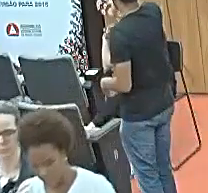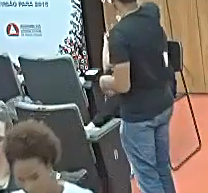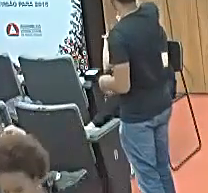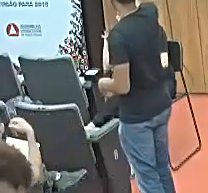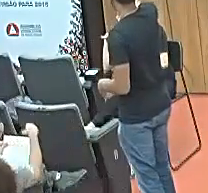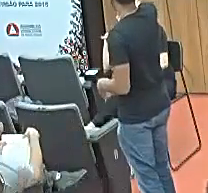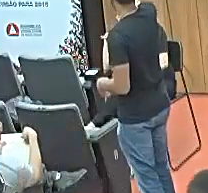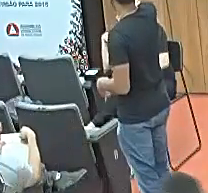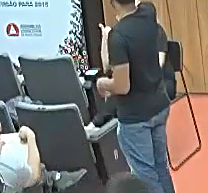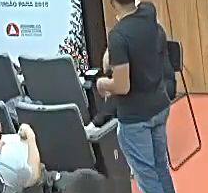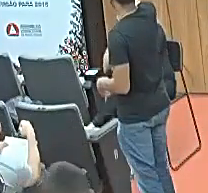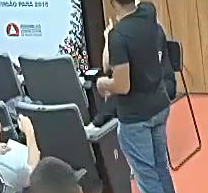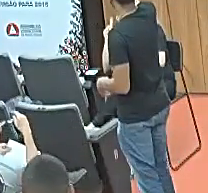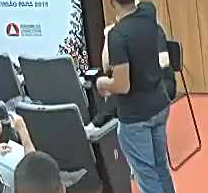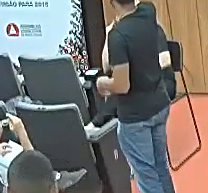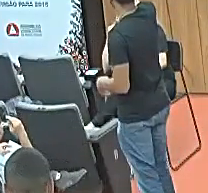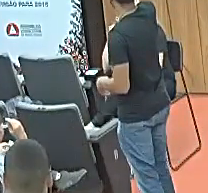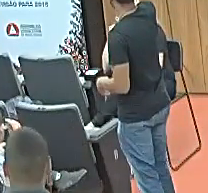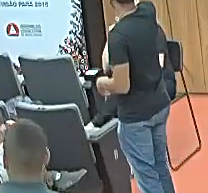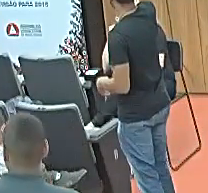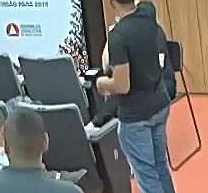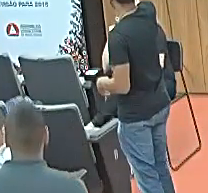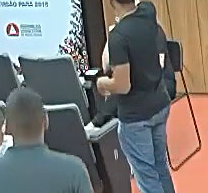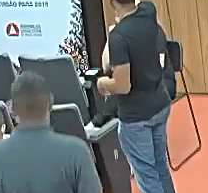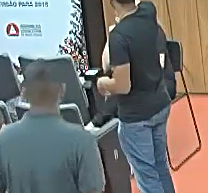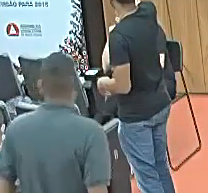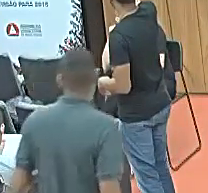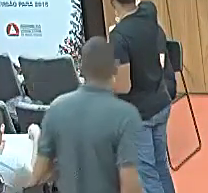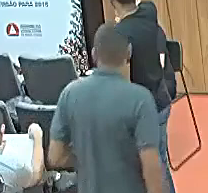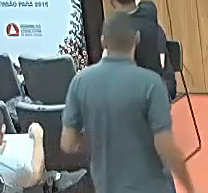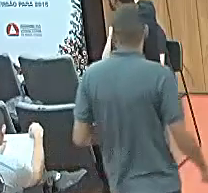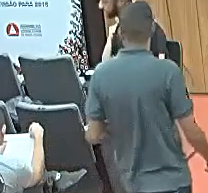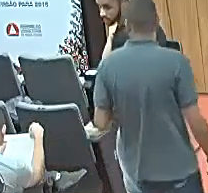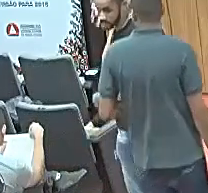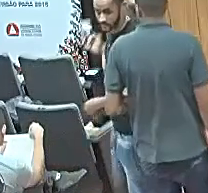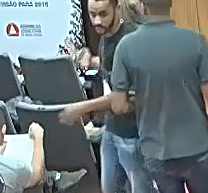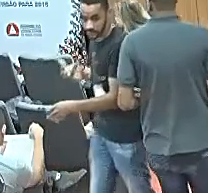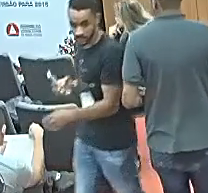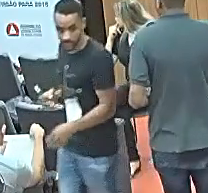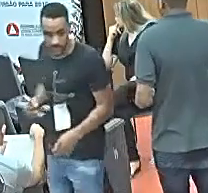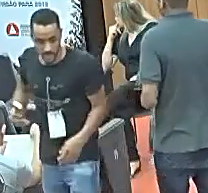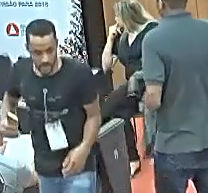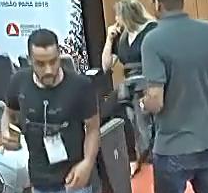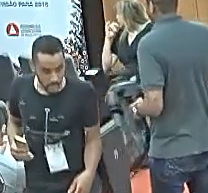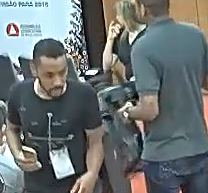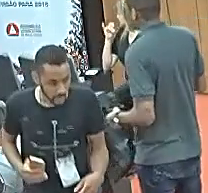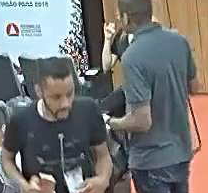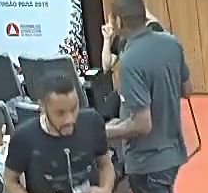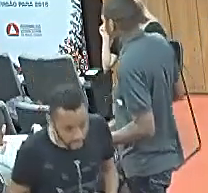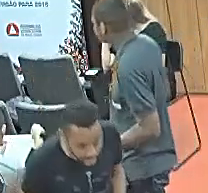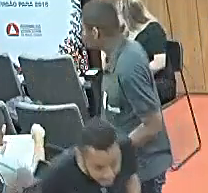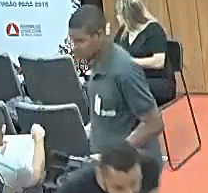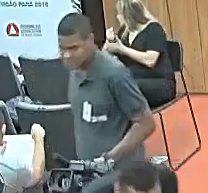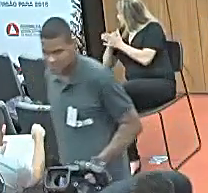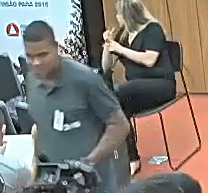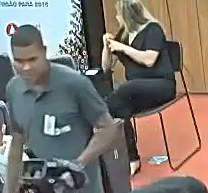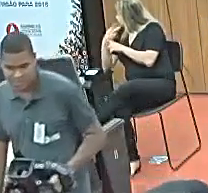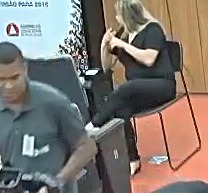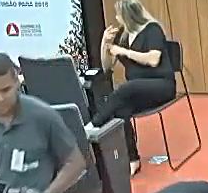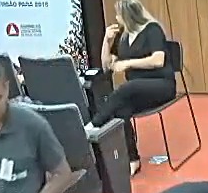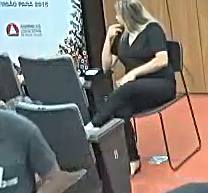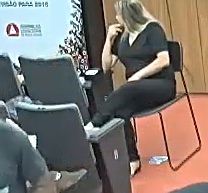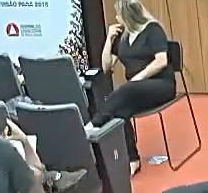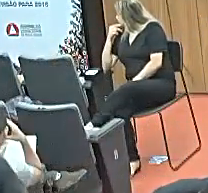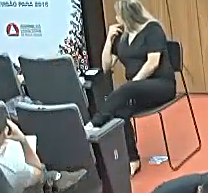saúde e protecção social foi debatido no dia 31 de outubro de 2018 no grupo de trabalho que contou com a participação